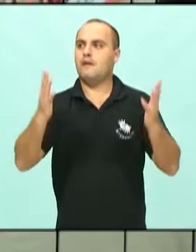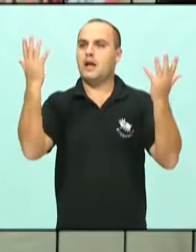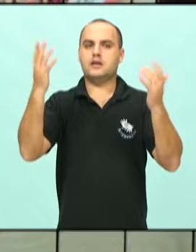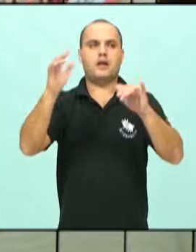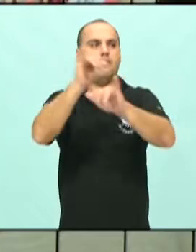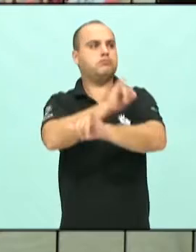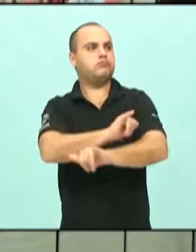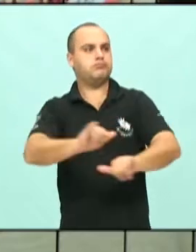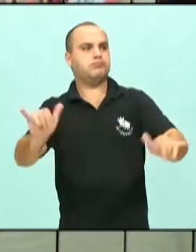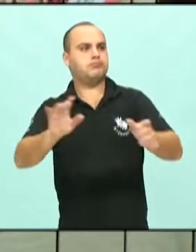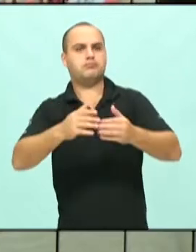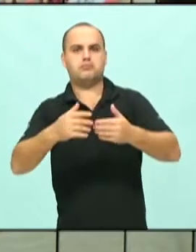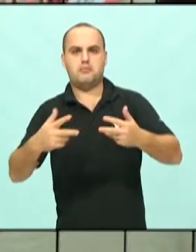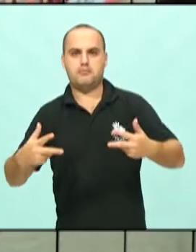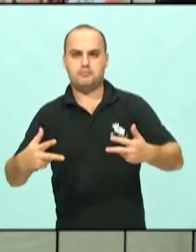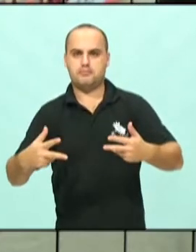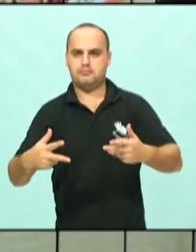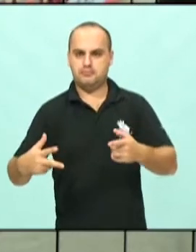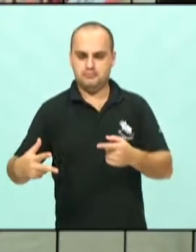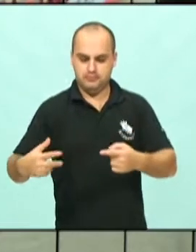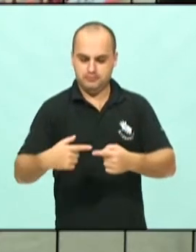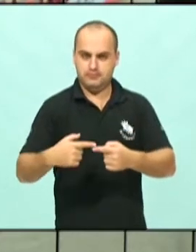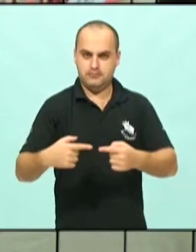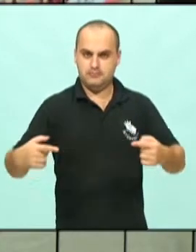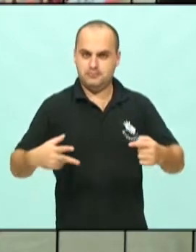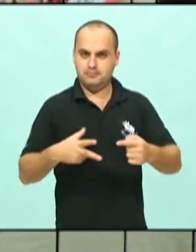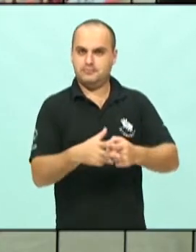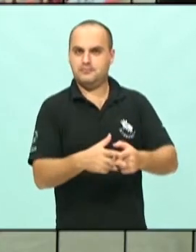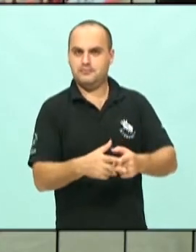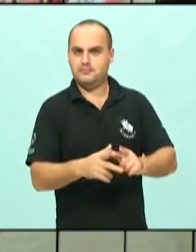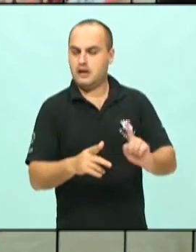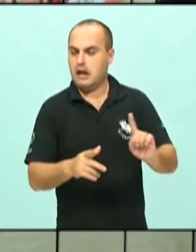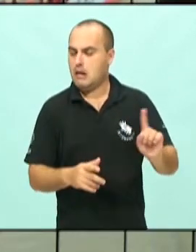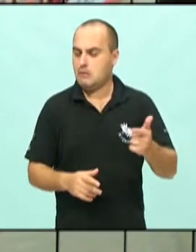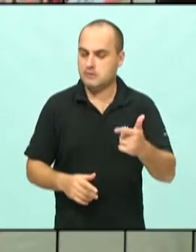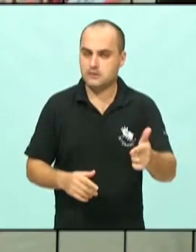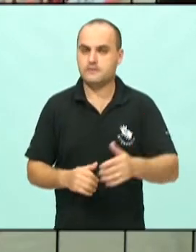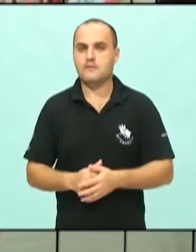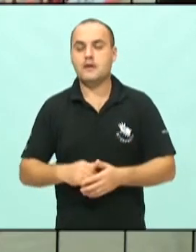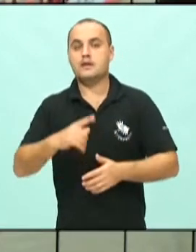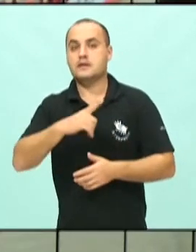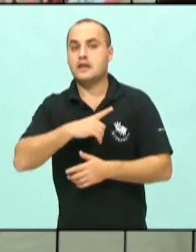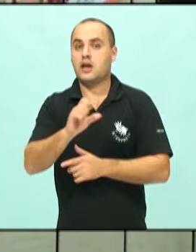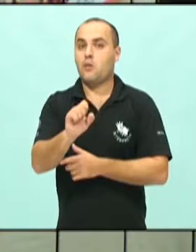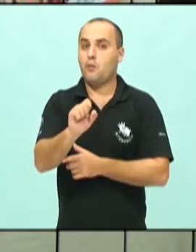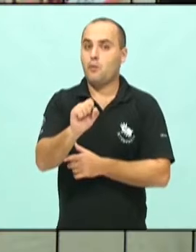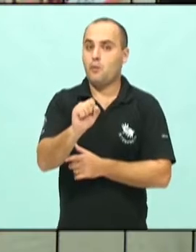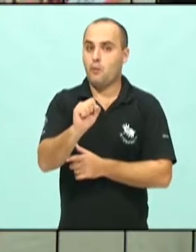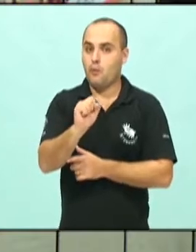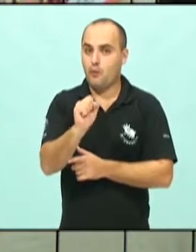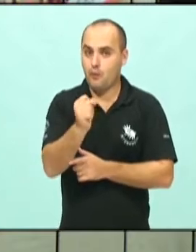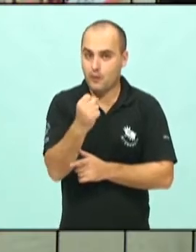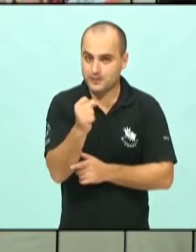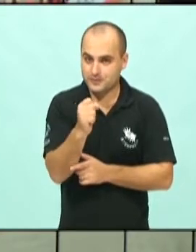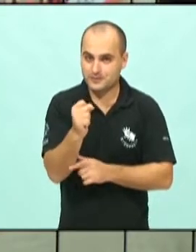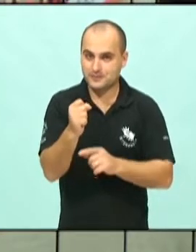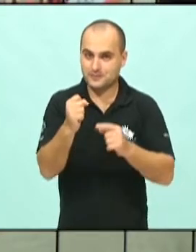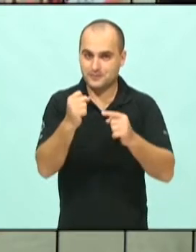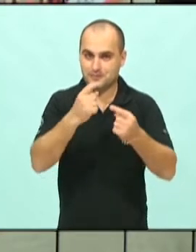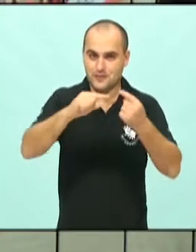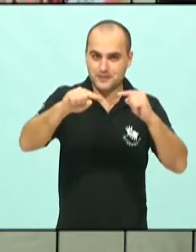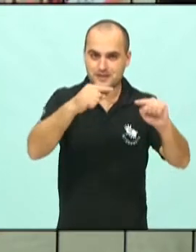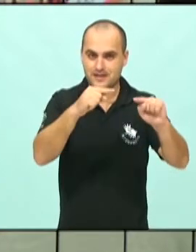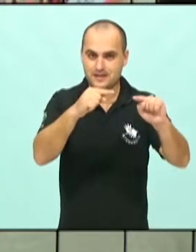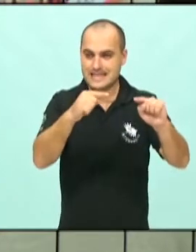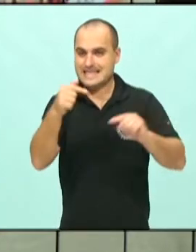envolve são 8 faixas com 7 cantoras. Então existe uma dificuldade de logística e